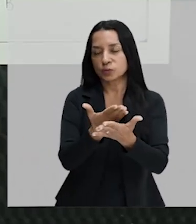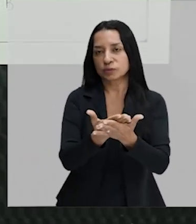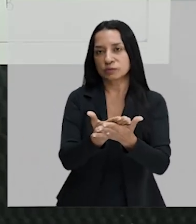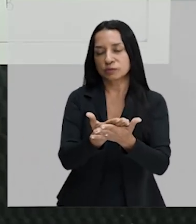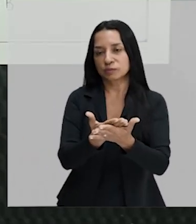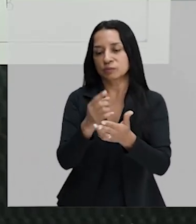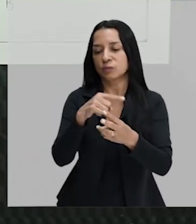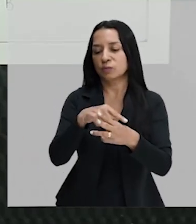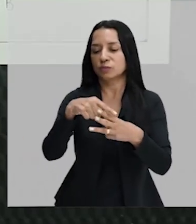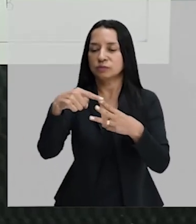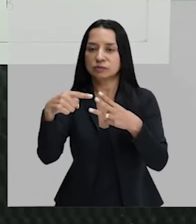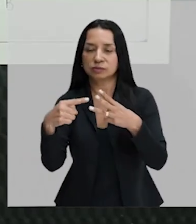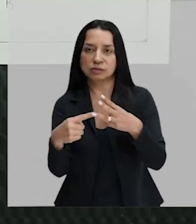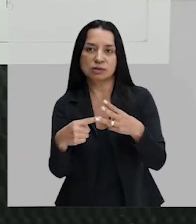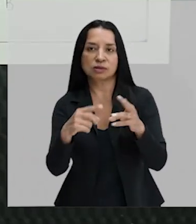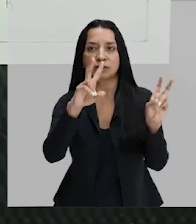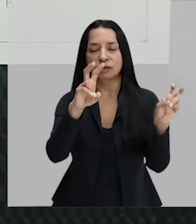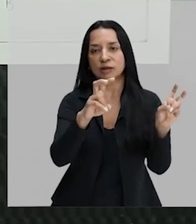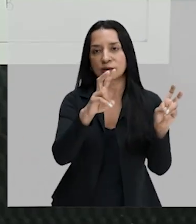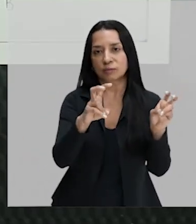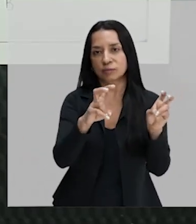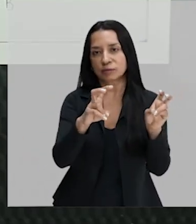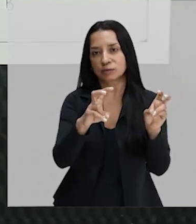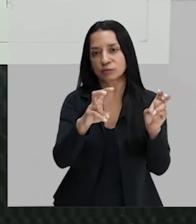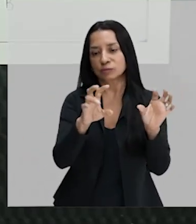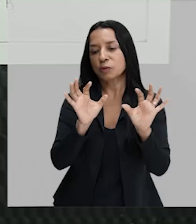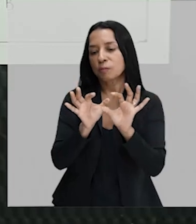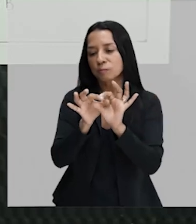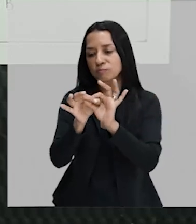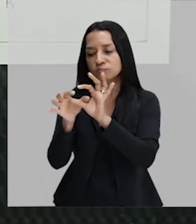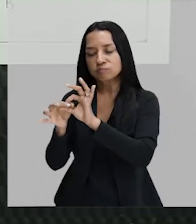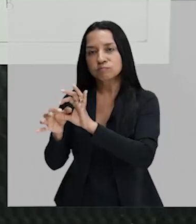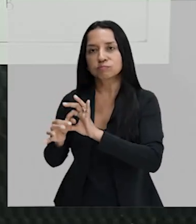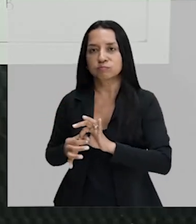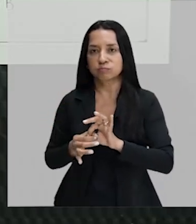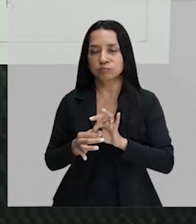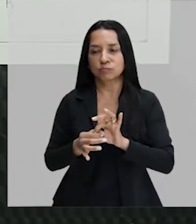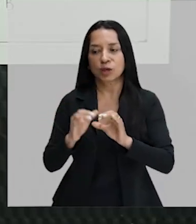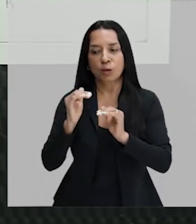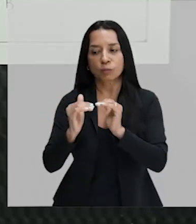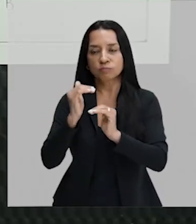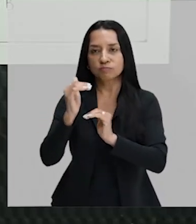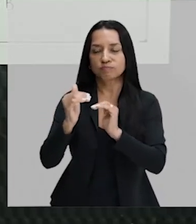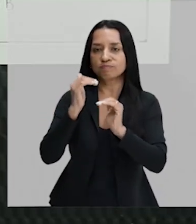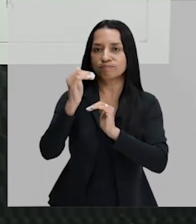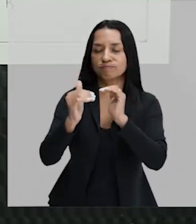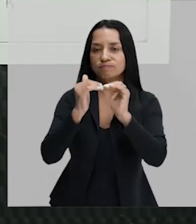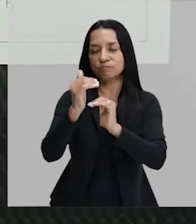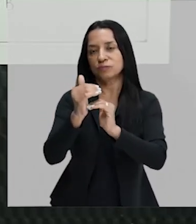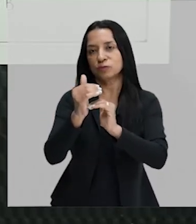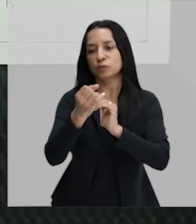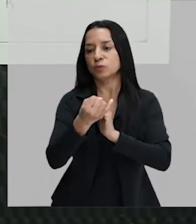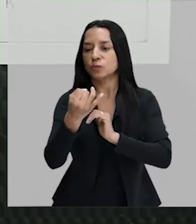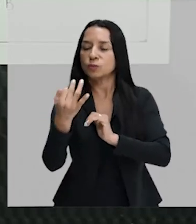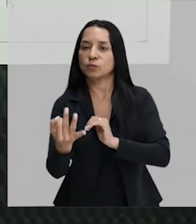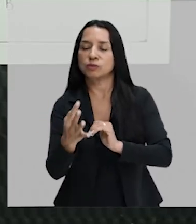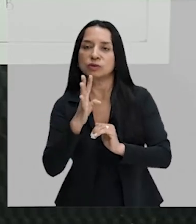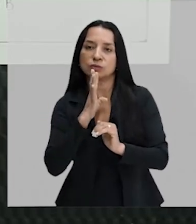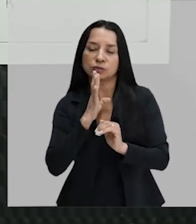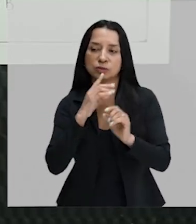3 capítulos que são um precisando do outro. Acho aquela bolinha de neve, né? Vai aumentando a quantidade de conhecimento que